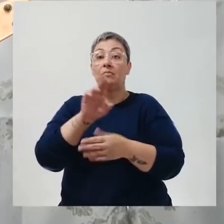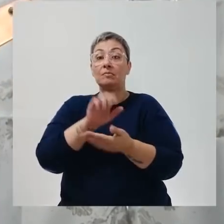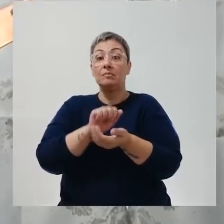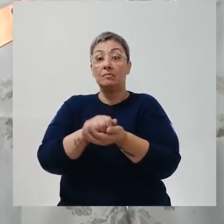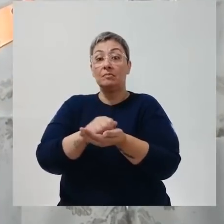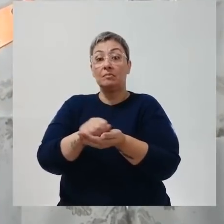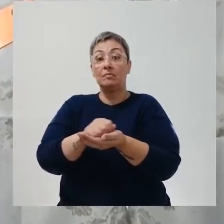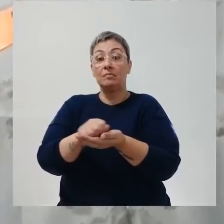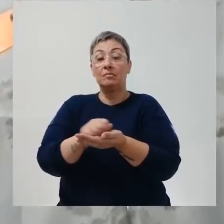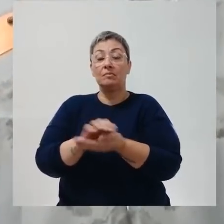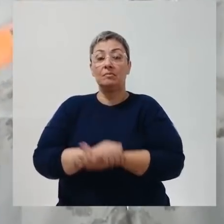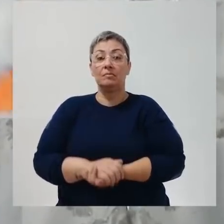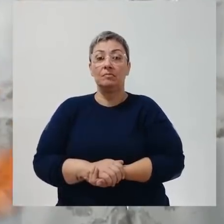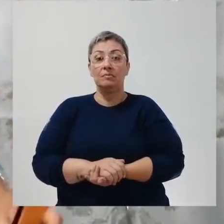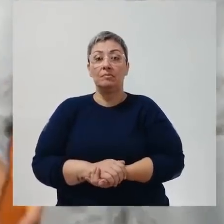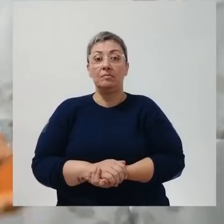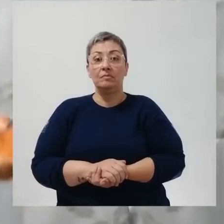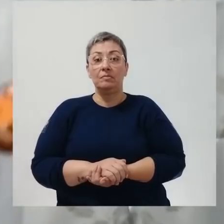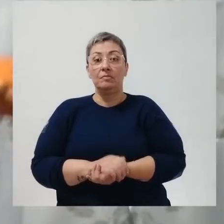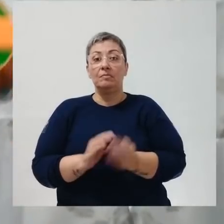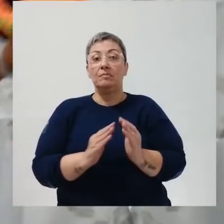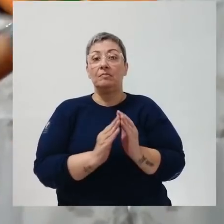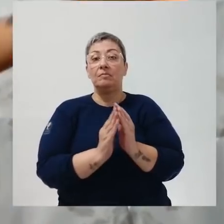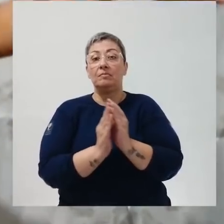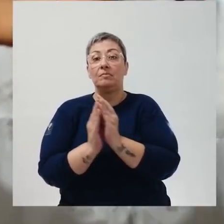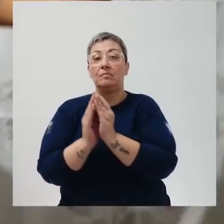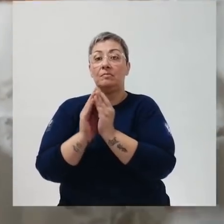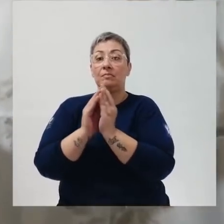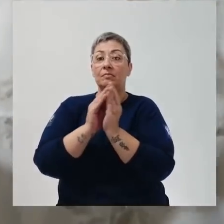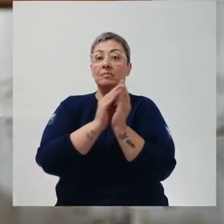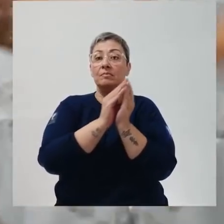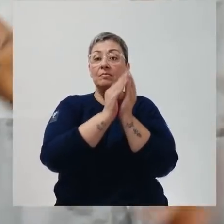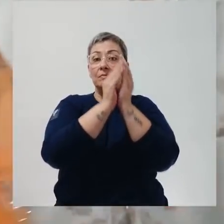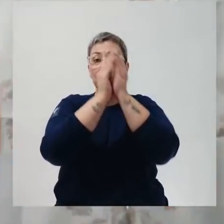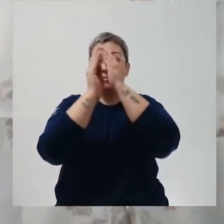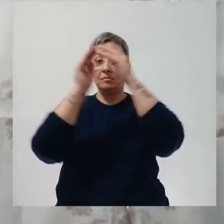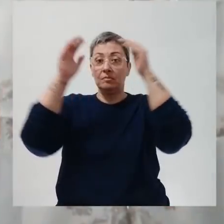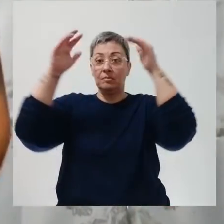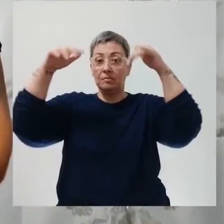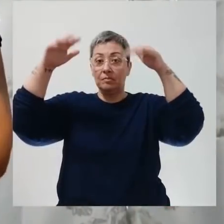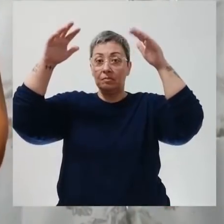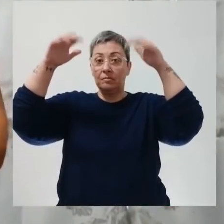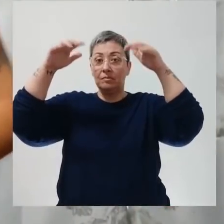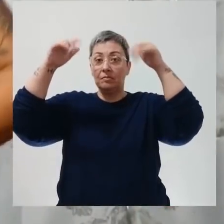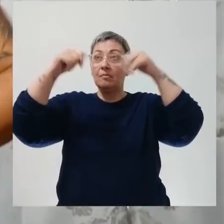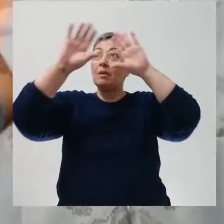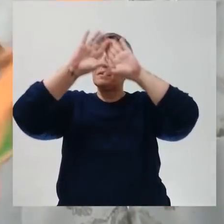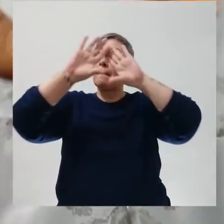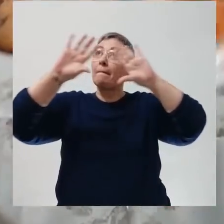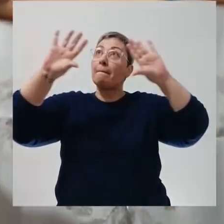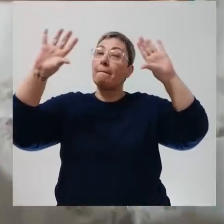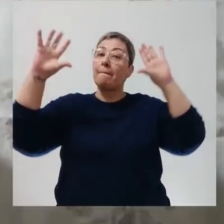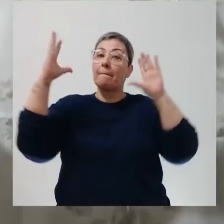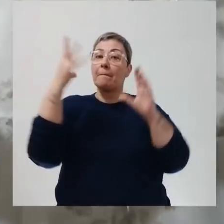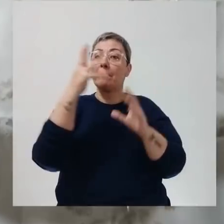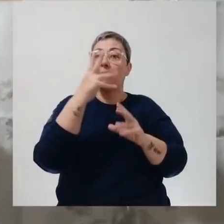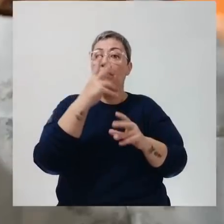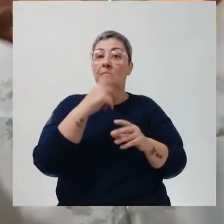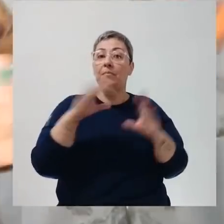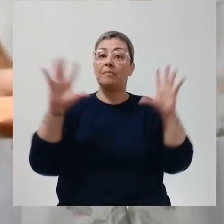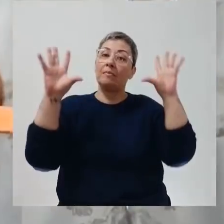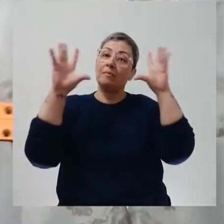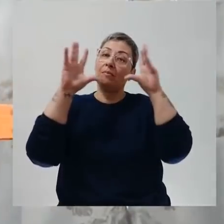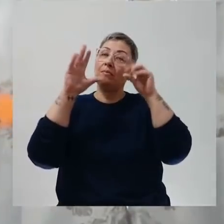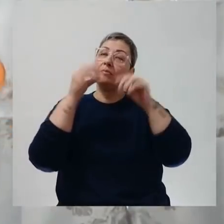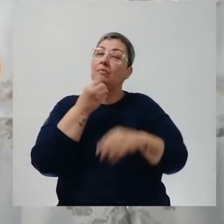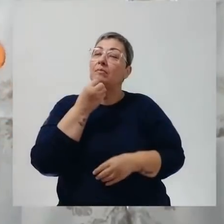do sabão. O balão vai subindo, vai caindo a garoa. O céu é tão lindo